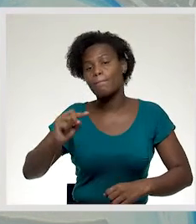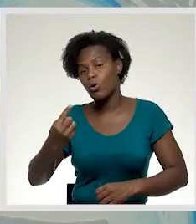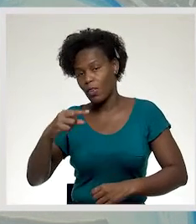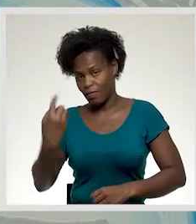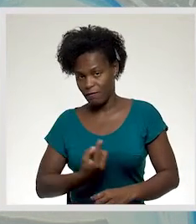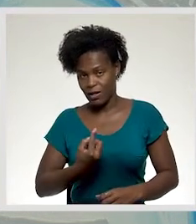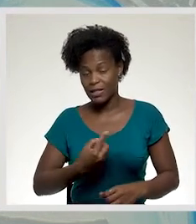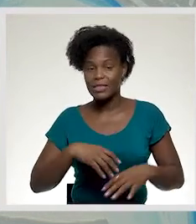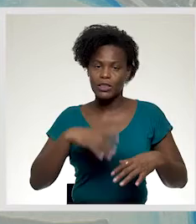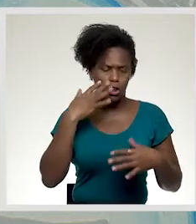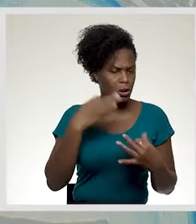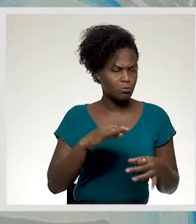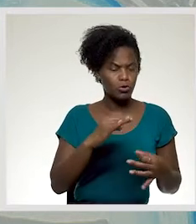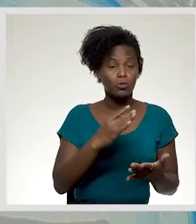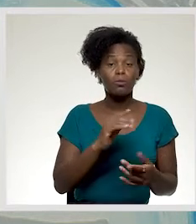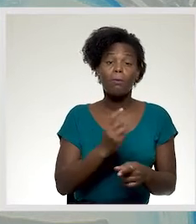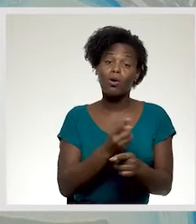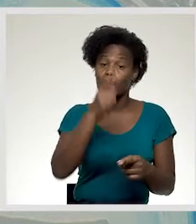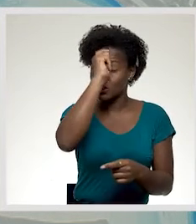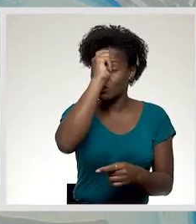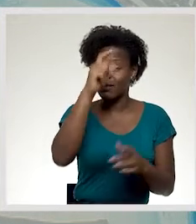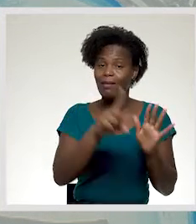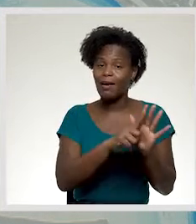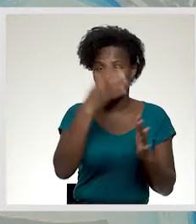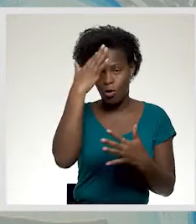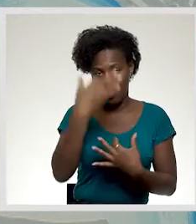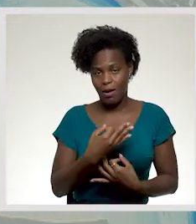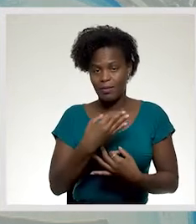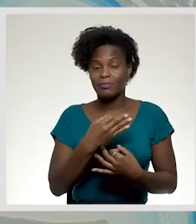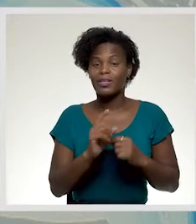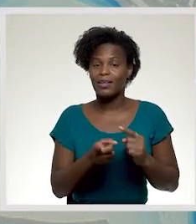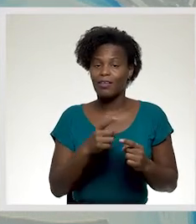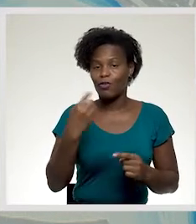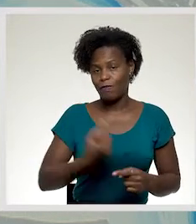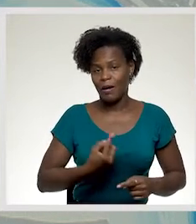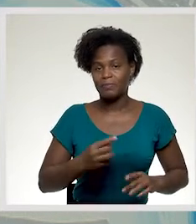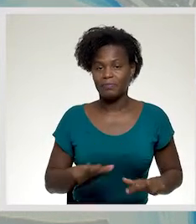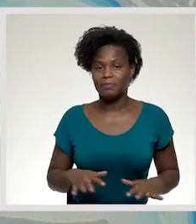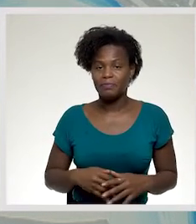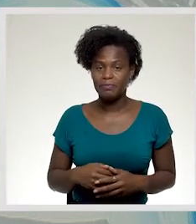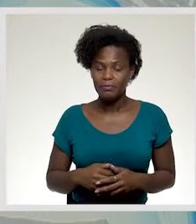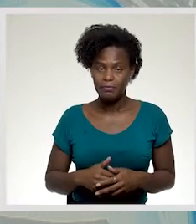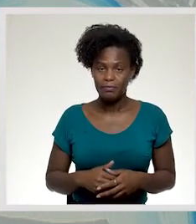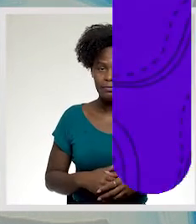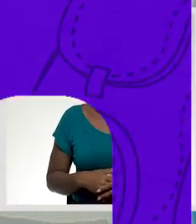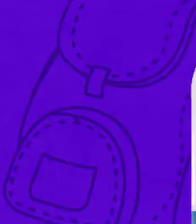dever, simplesmente por respeito à lei moral, que é o dever.